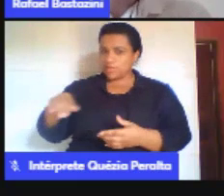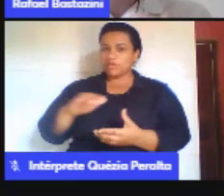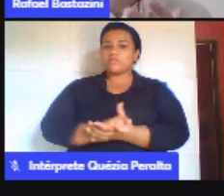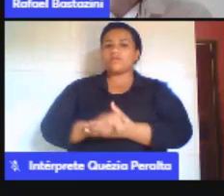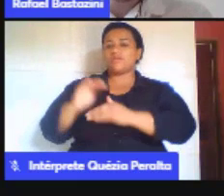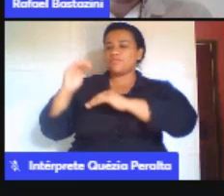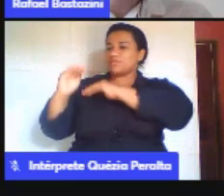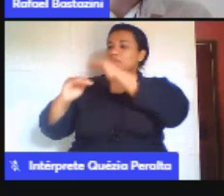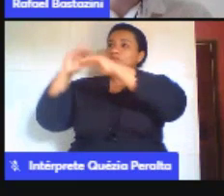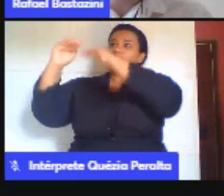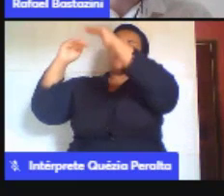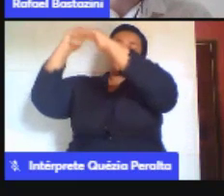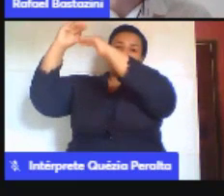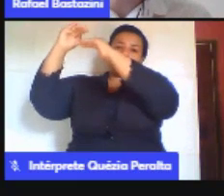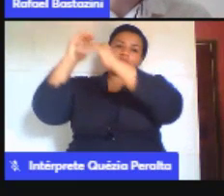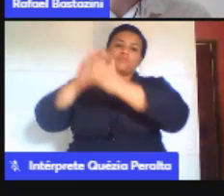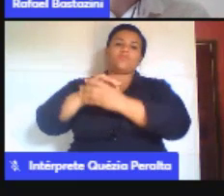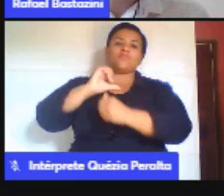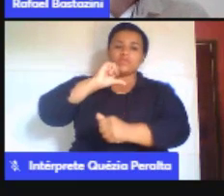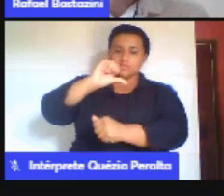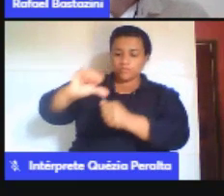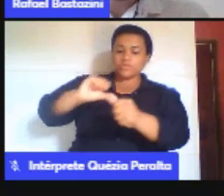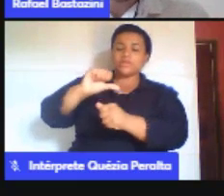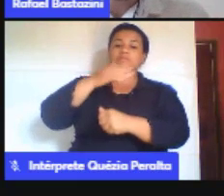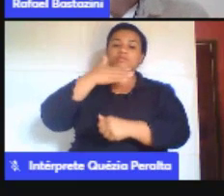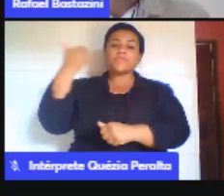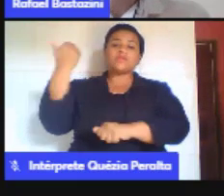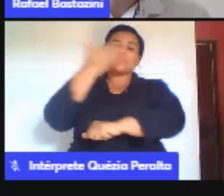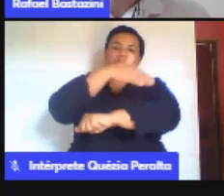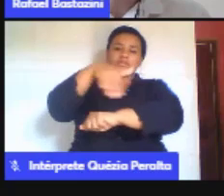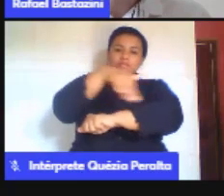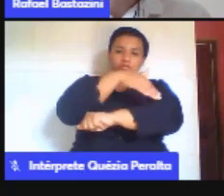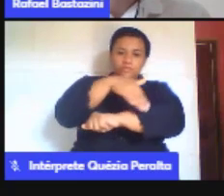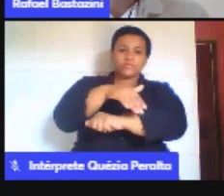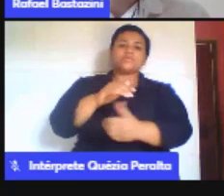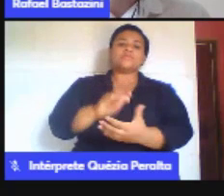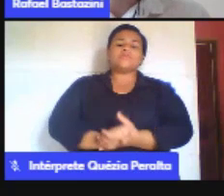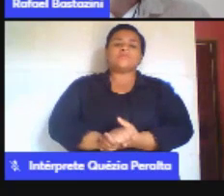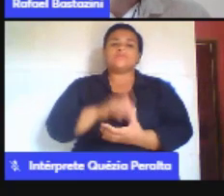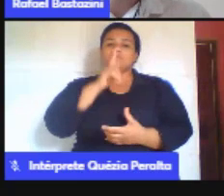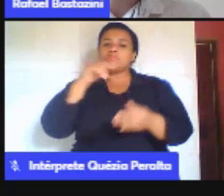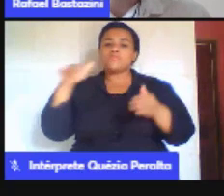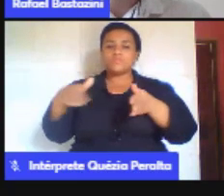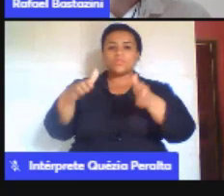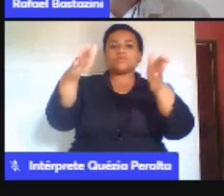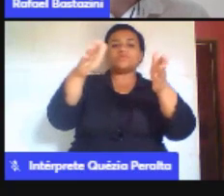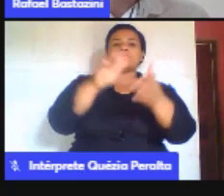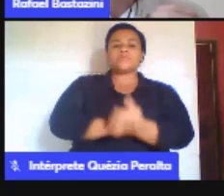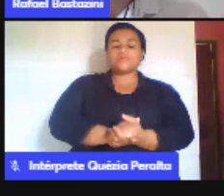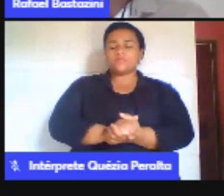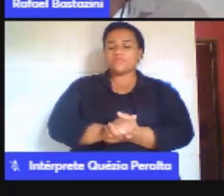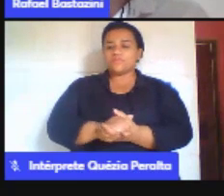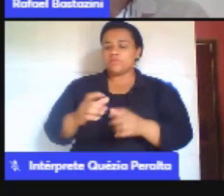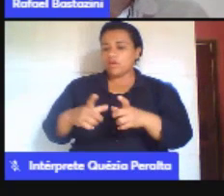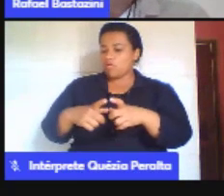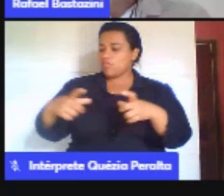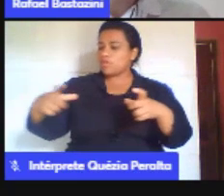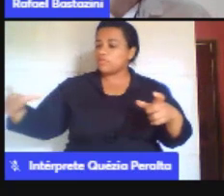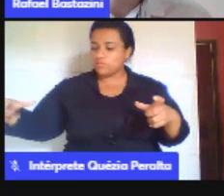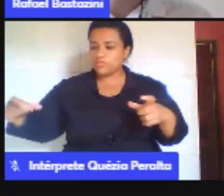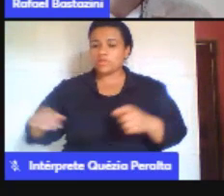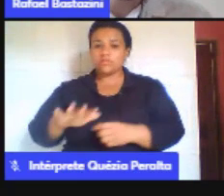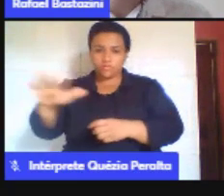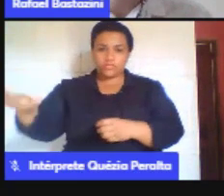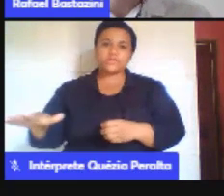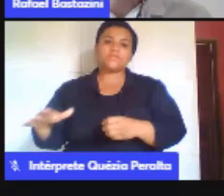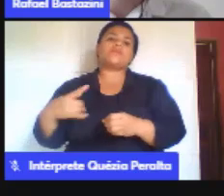desenvolvimento, entre aspas, das infraestruturas urbanas, né? E também a gente tem algumas placas que tratam do